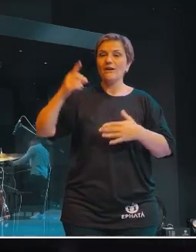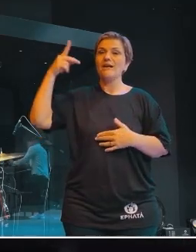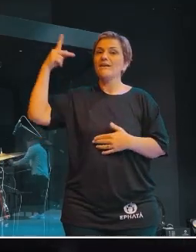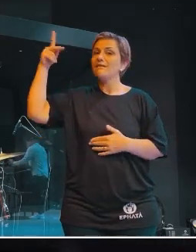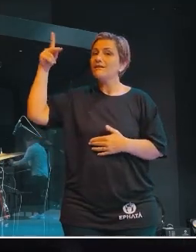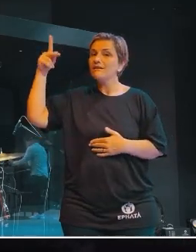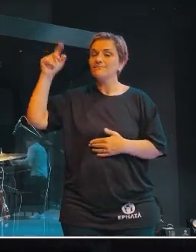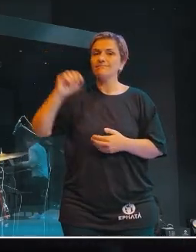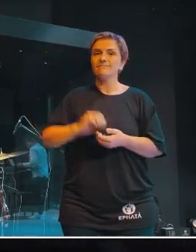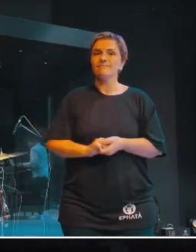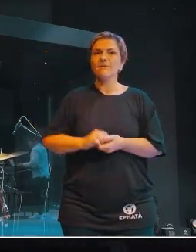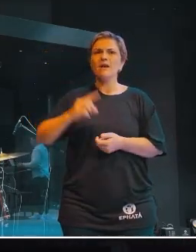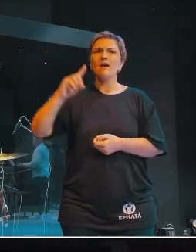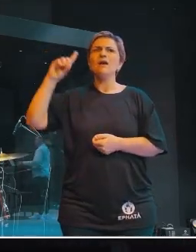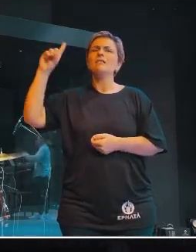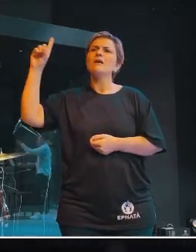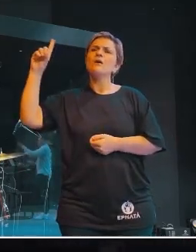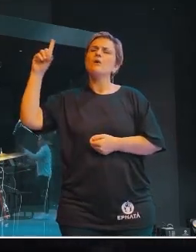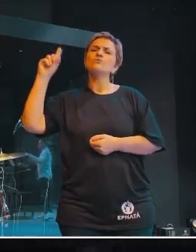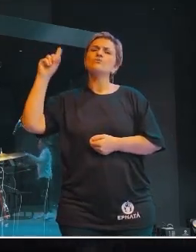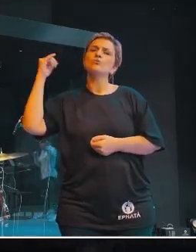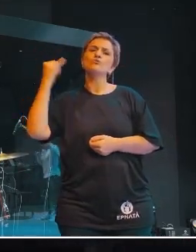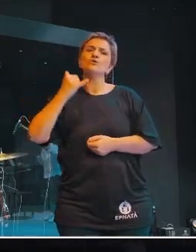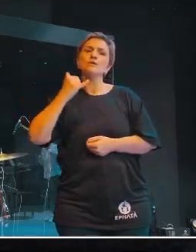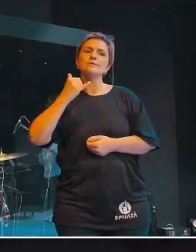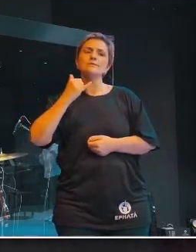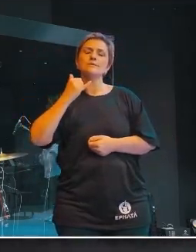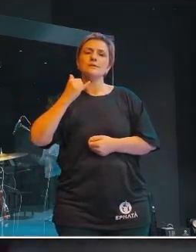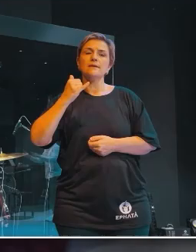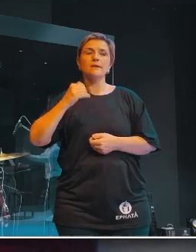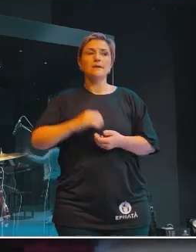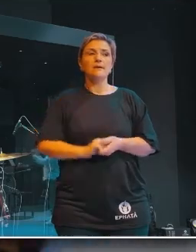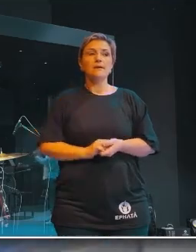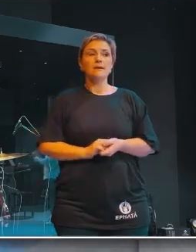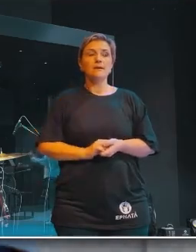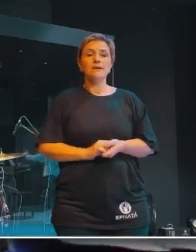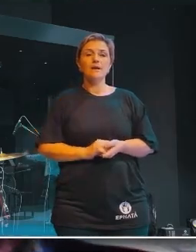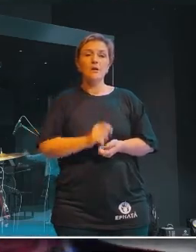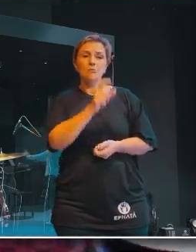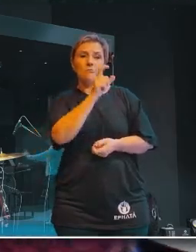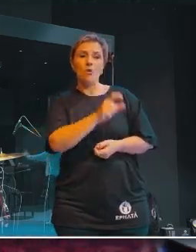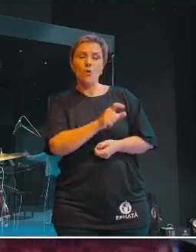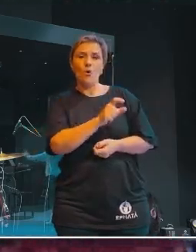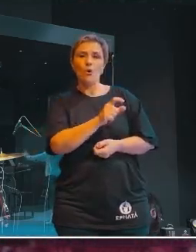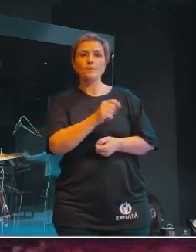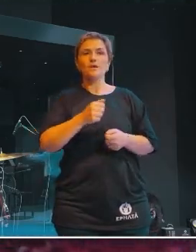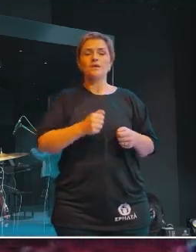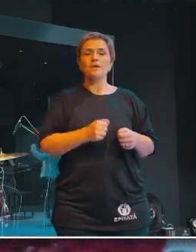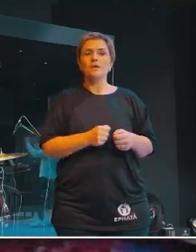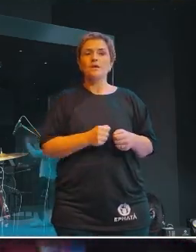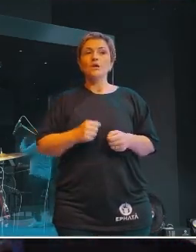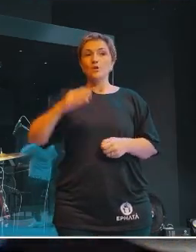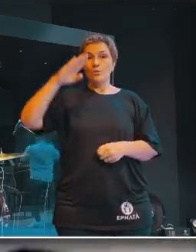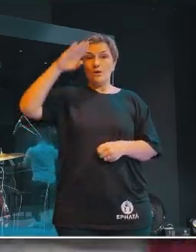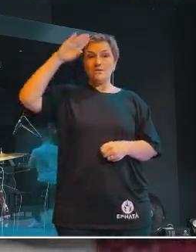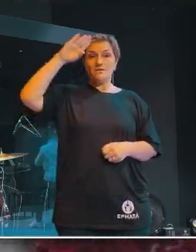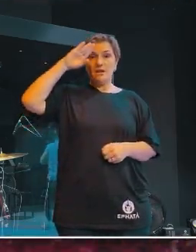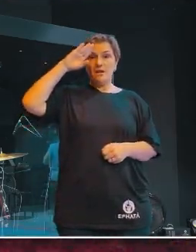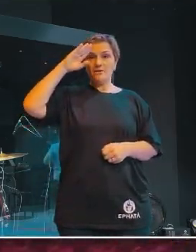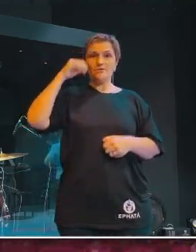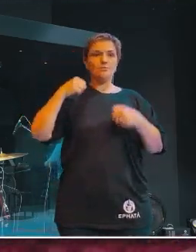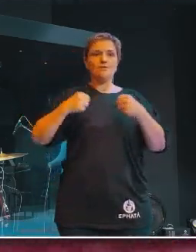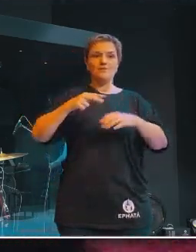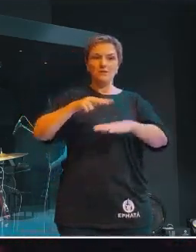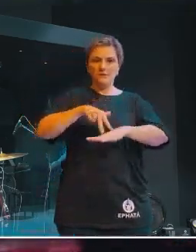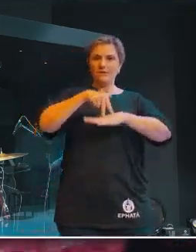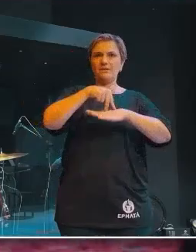Acontece que Deus não disse que Josafá e o exército não teriam que se levantar. Deus só disse para eles